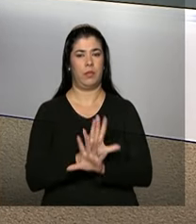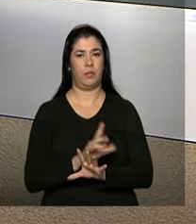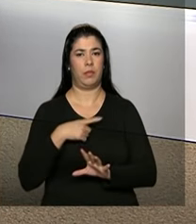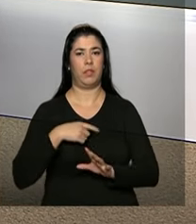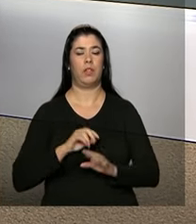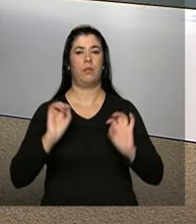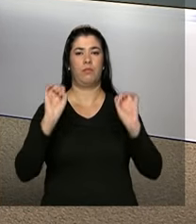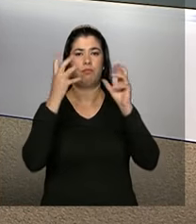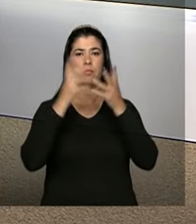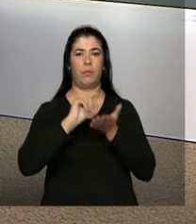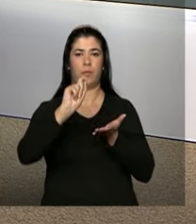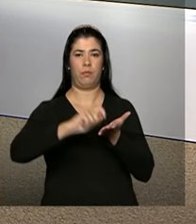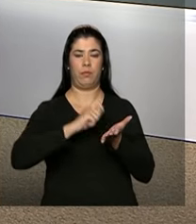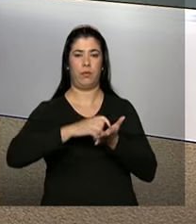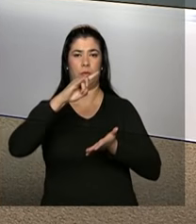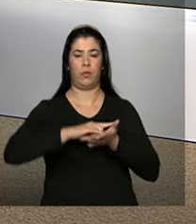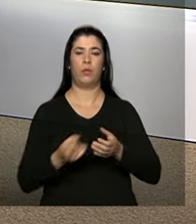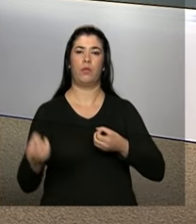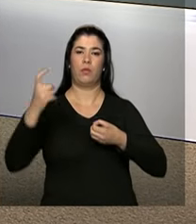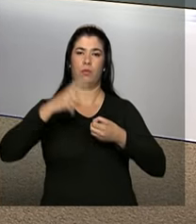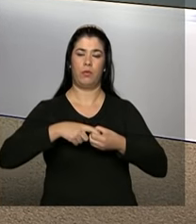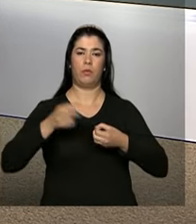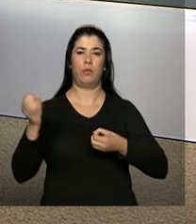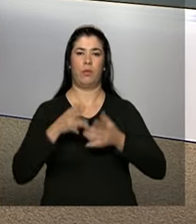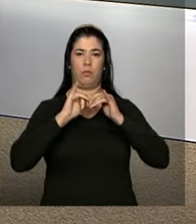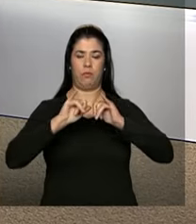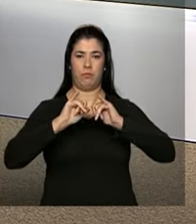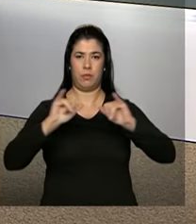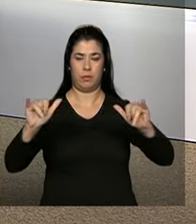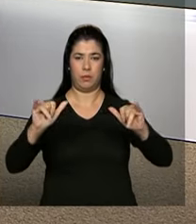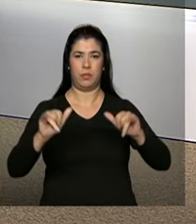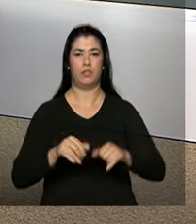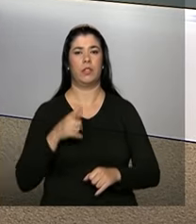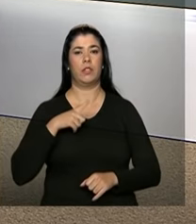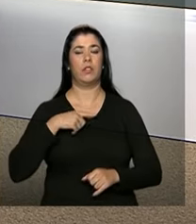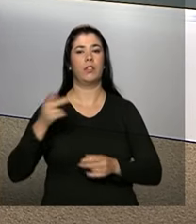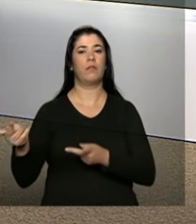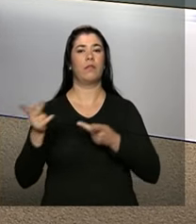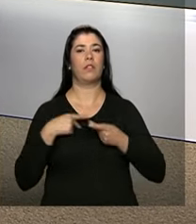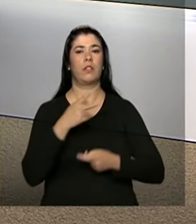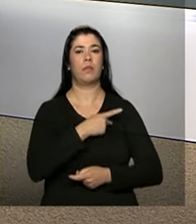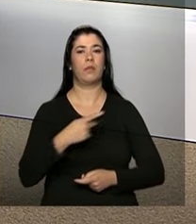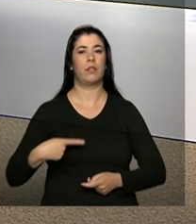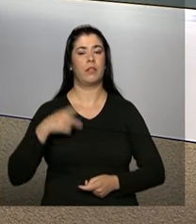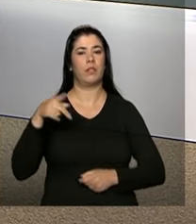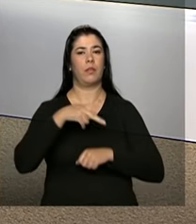de assinatura de atos. E nós podemos voltar a qualquer momento com outras informações sobre a visita da